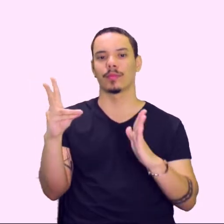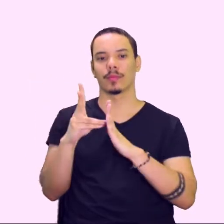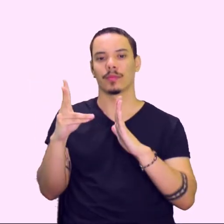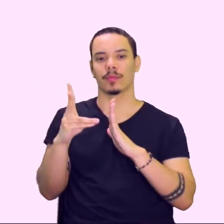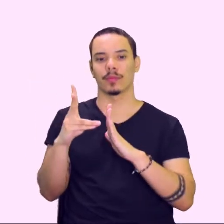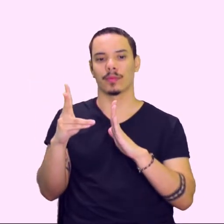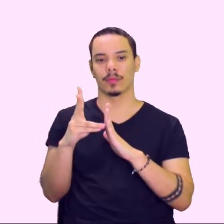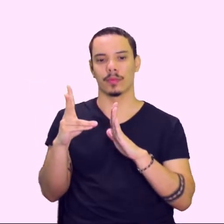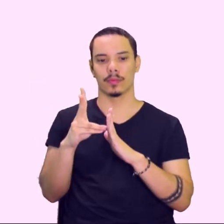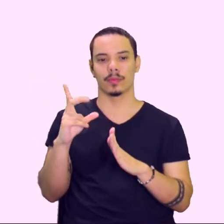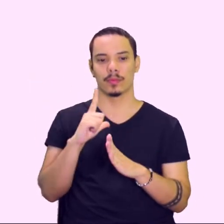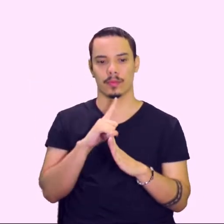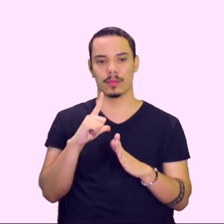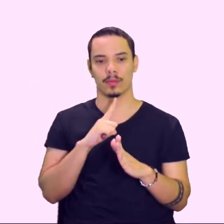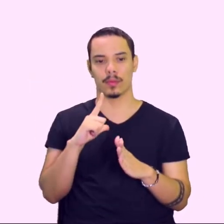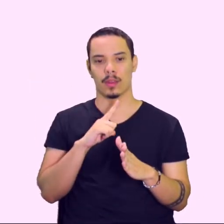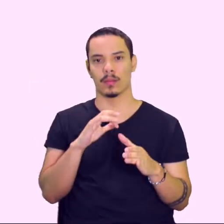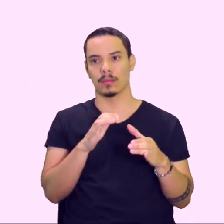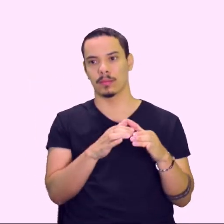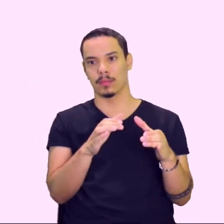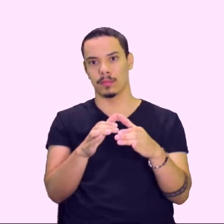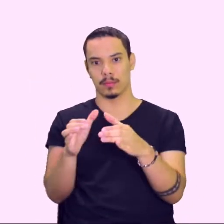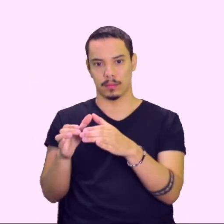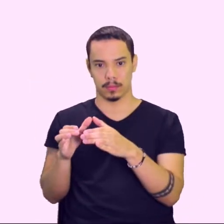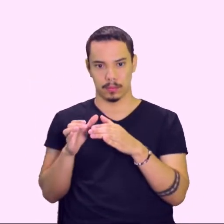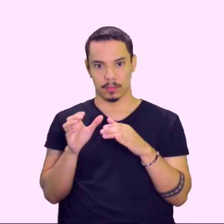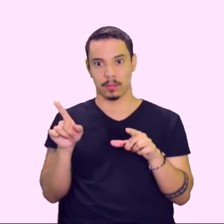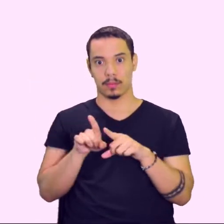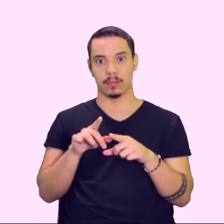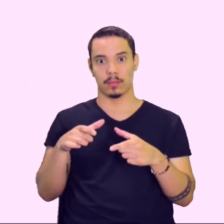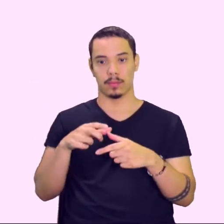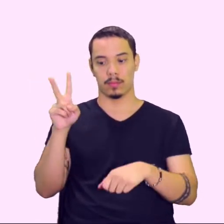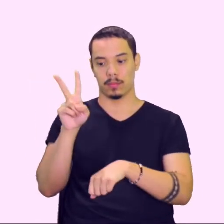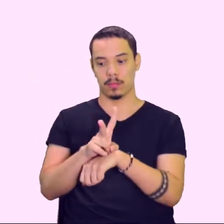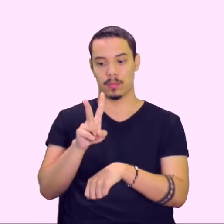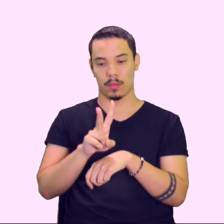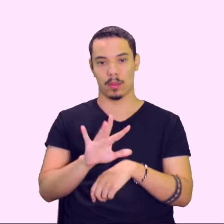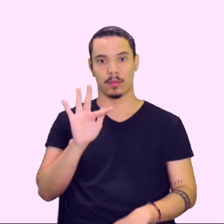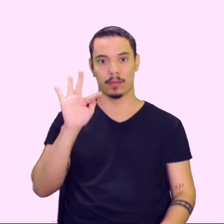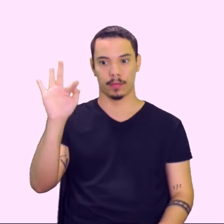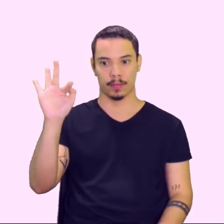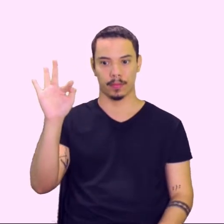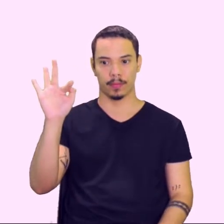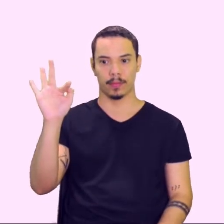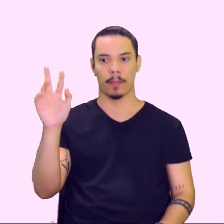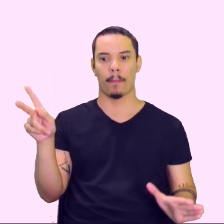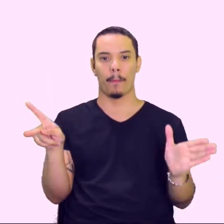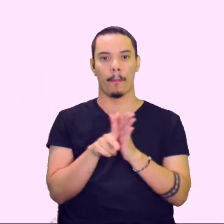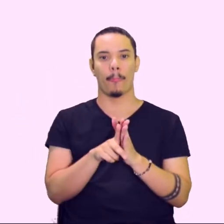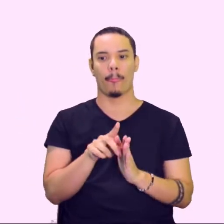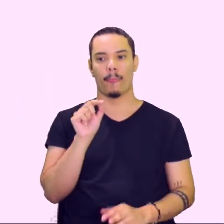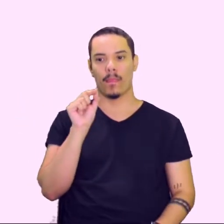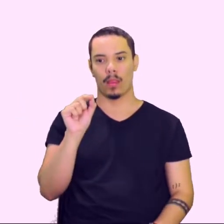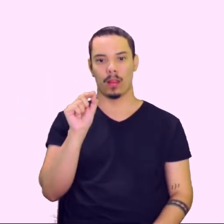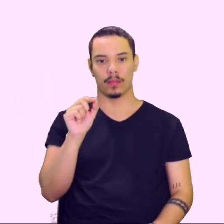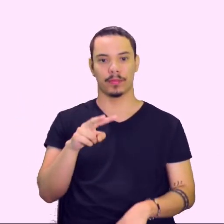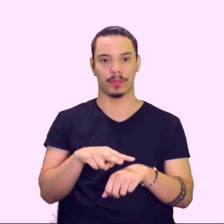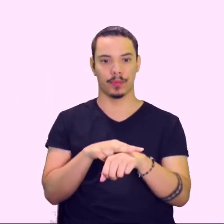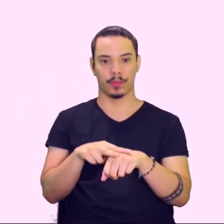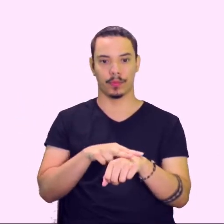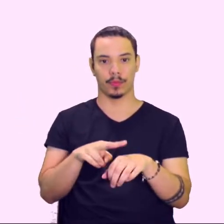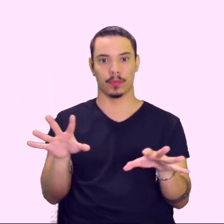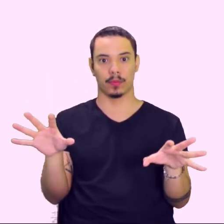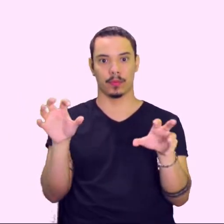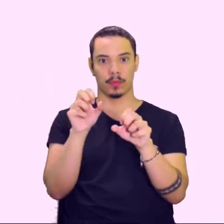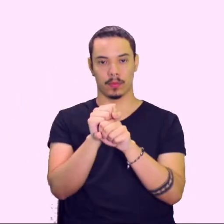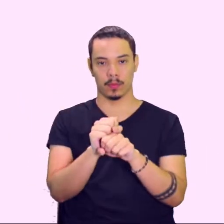Temos várias terras indígenas e unidades de conservações federais, que são a parte do verde escuro, as